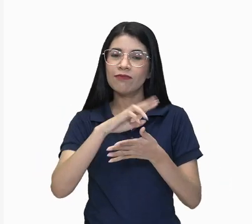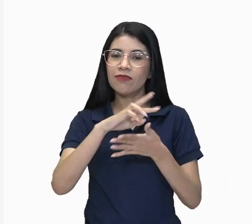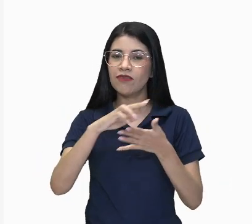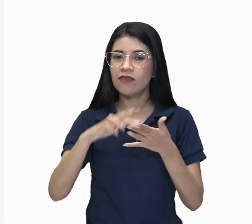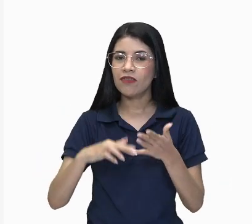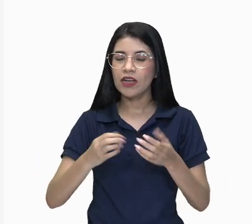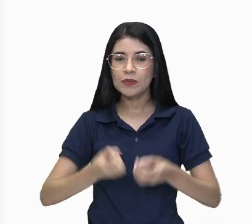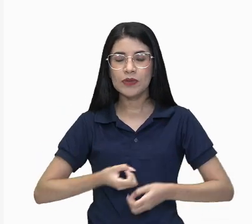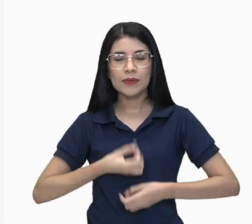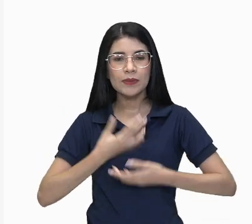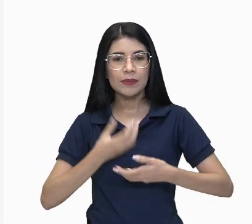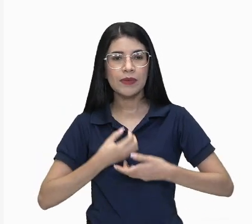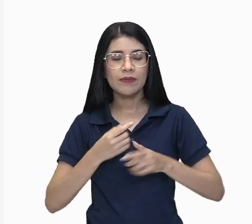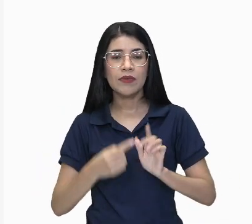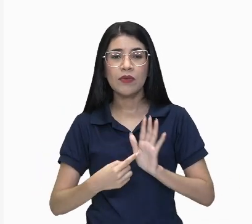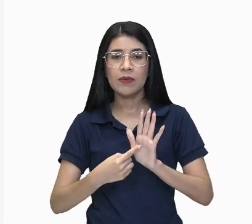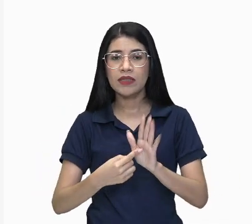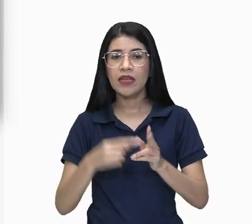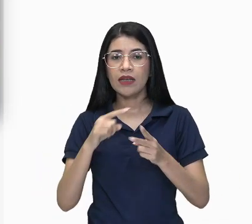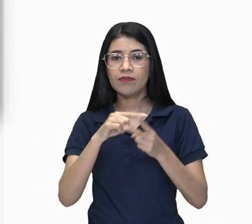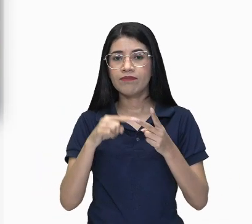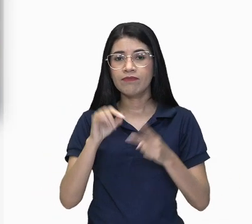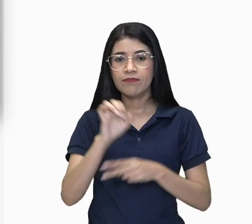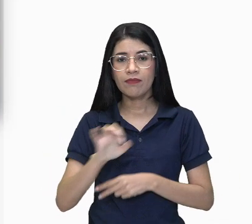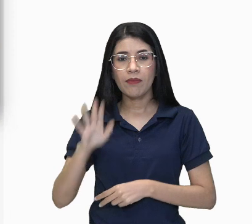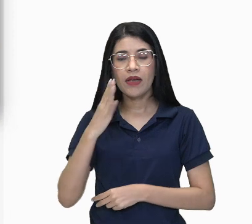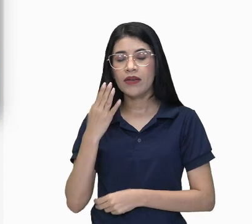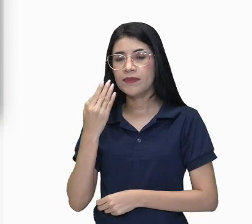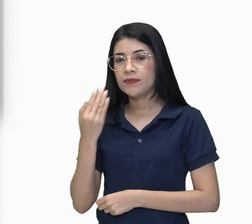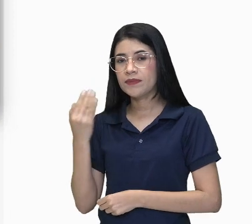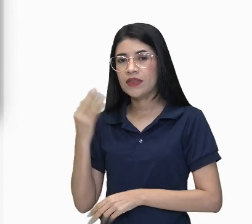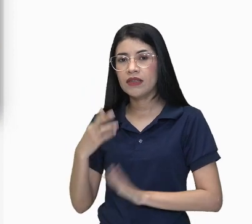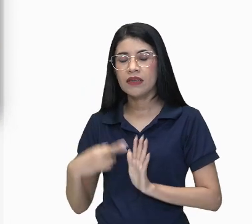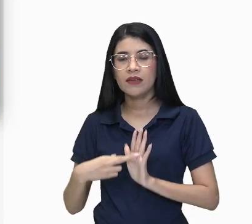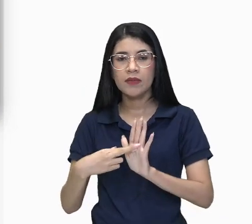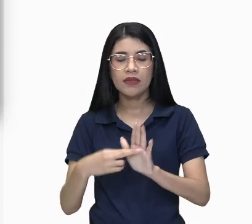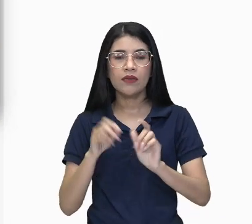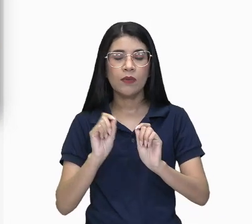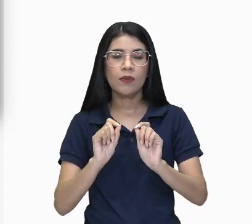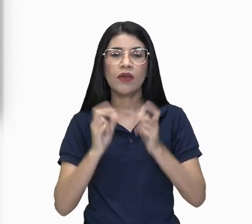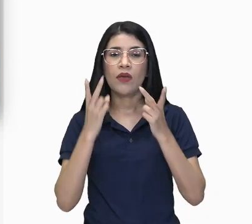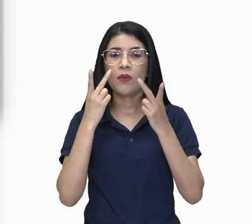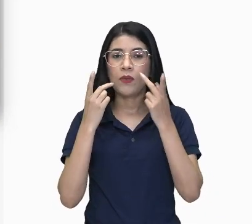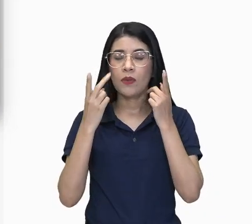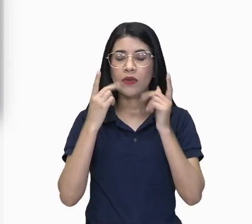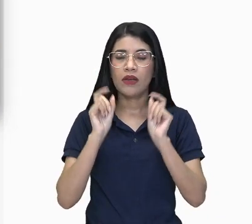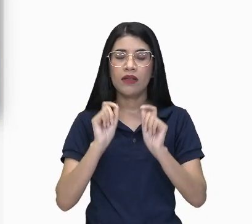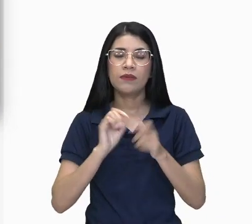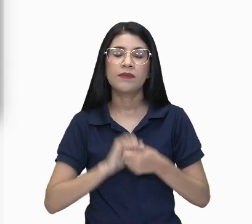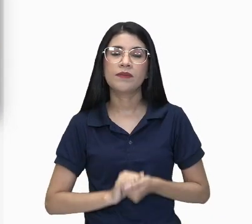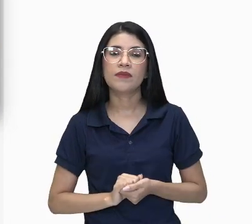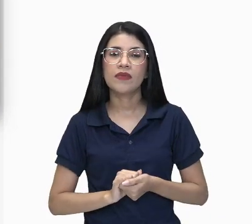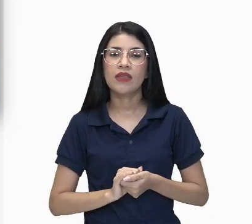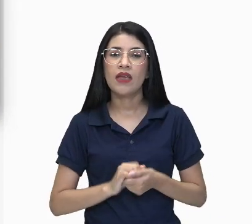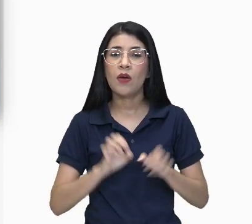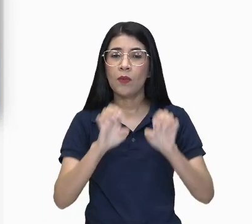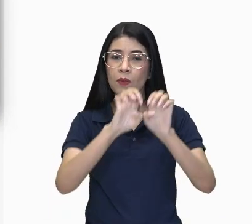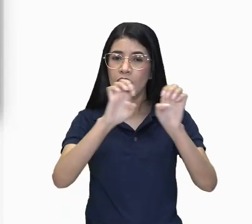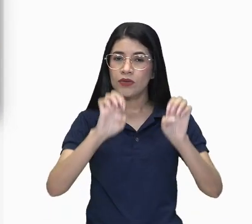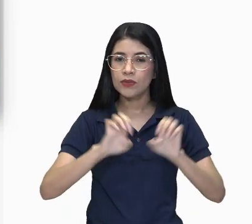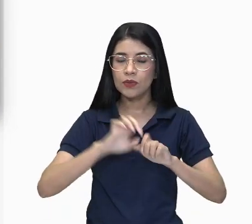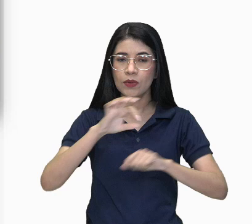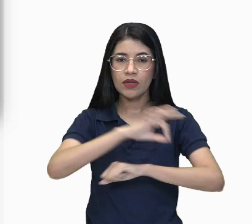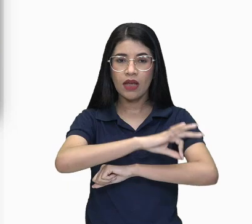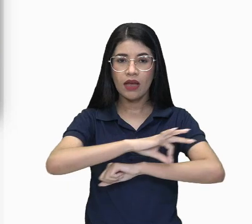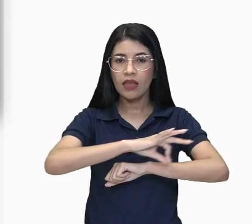Aqui eu trouxe para vocês duas imagens que representam, né, o teatro enquanto estrutura arquitetônica,